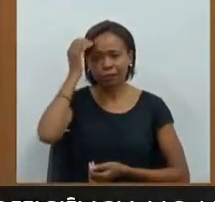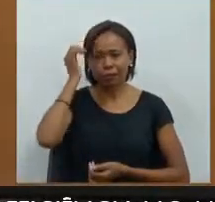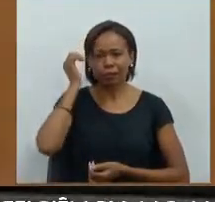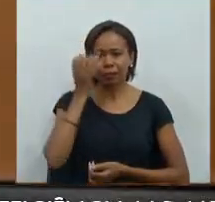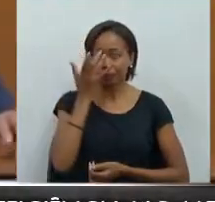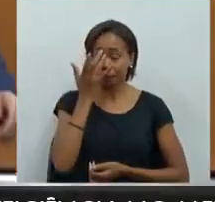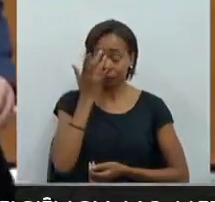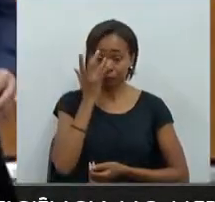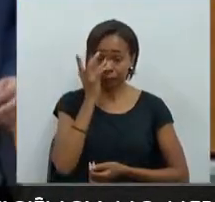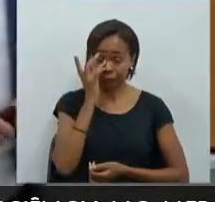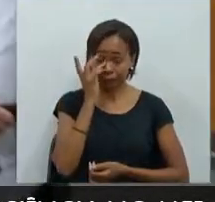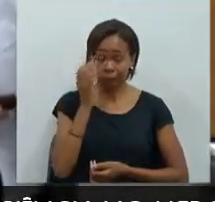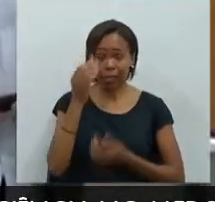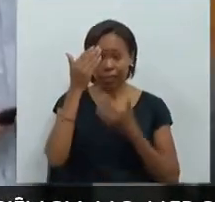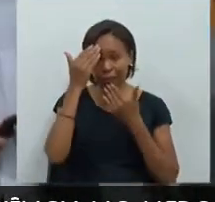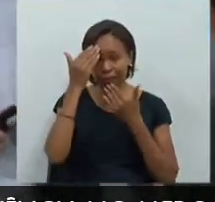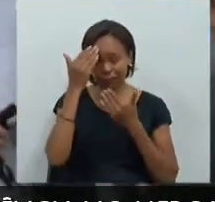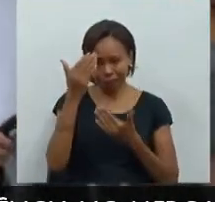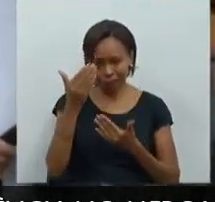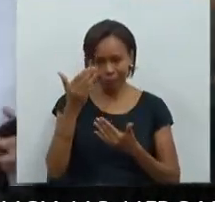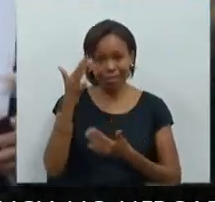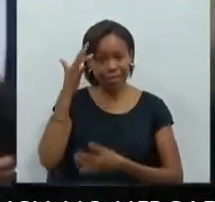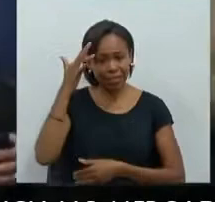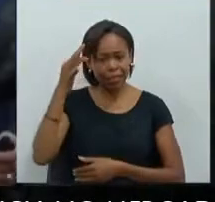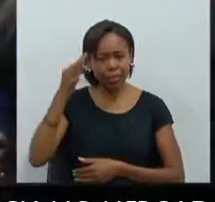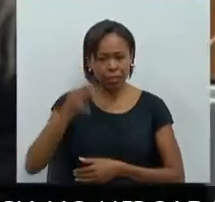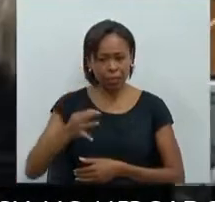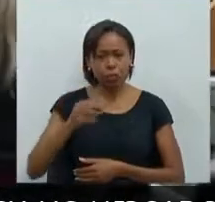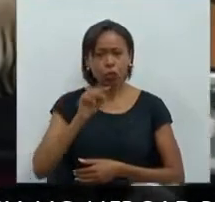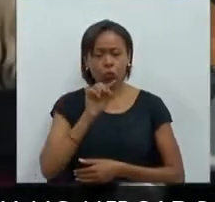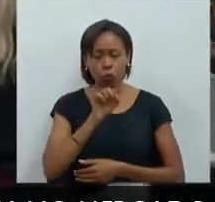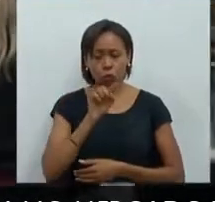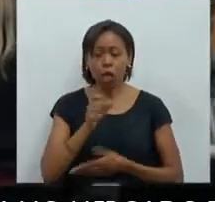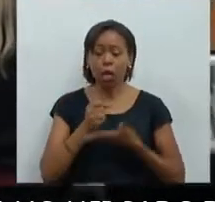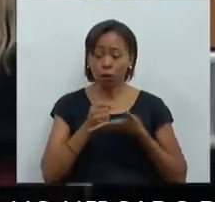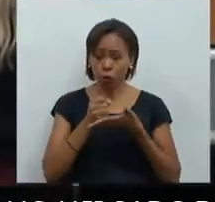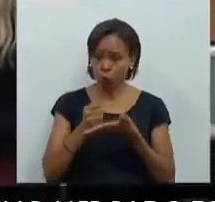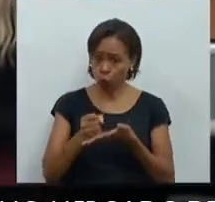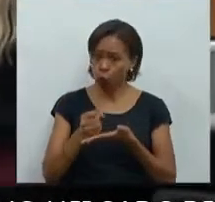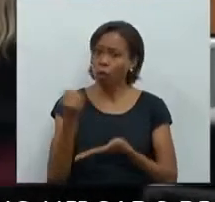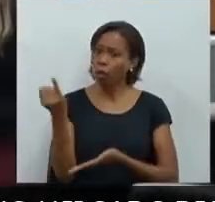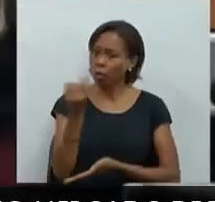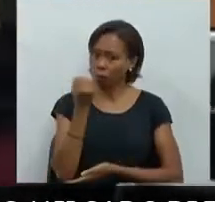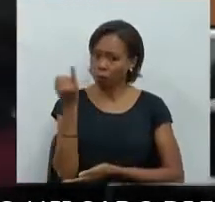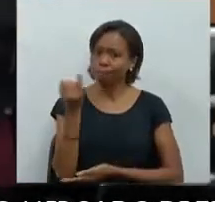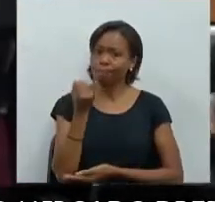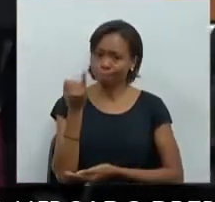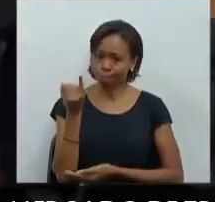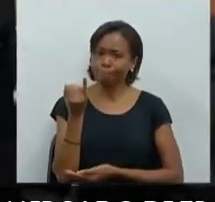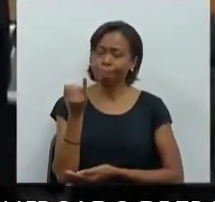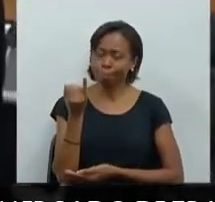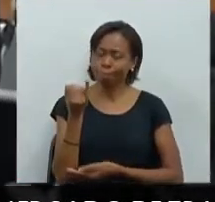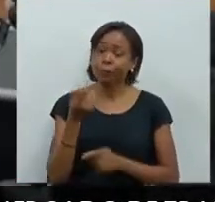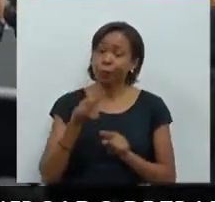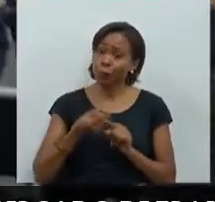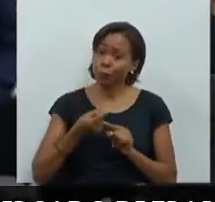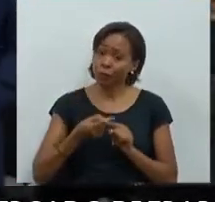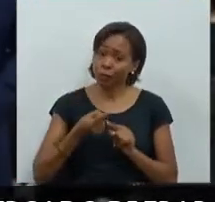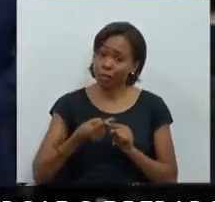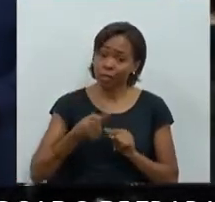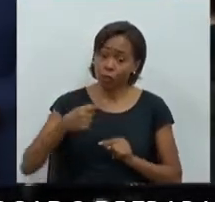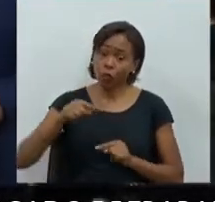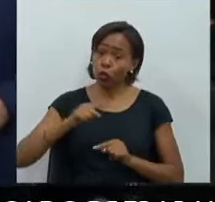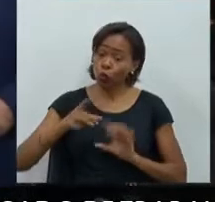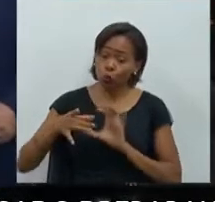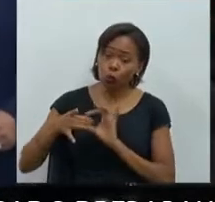Te agradeço, Júlio, e com certeza essa disponibilidade é importante, porque o que a gente puder construir,